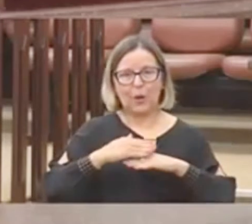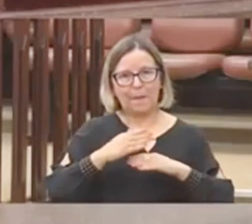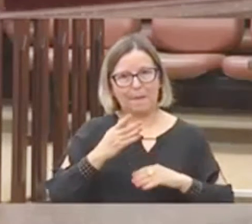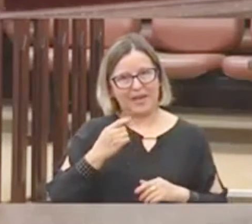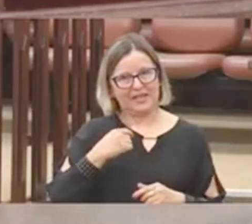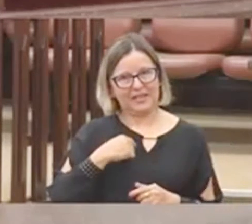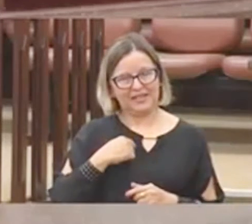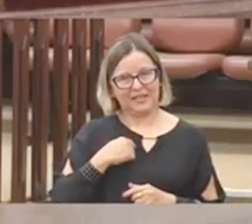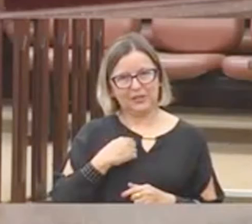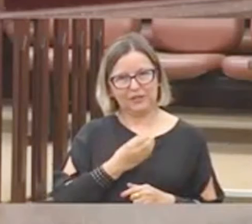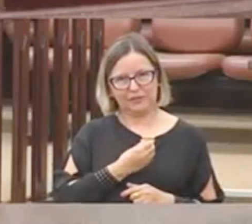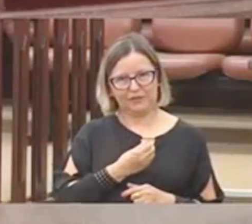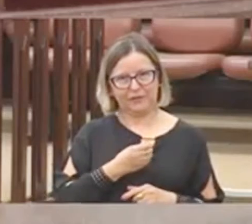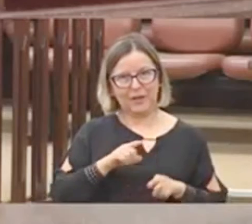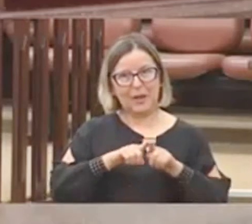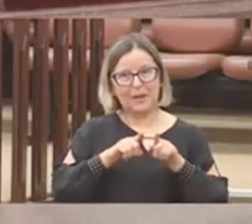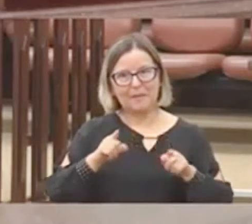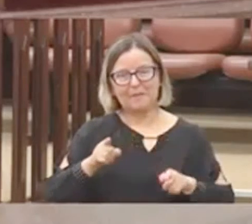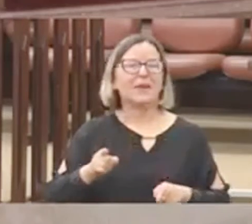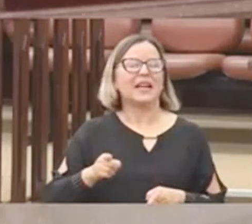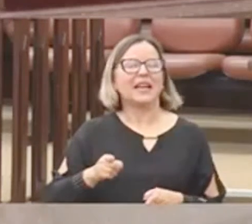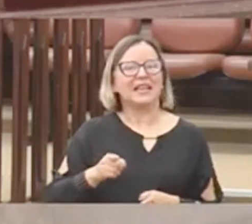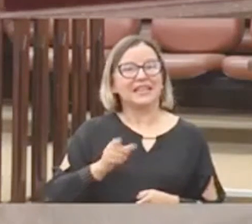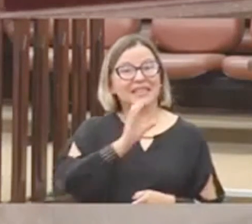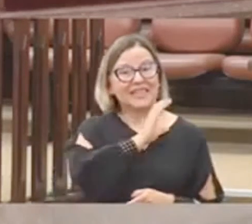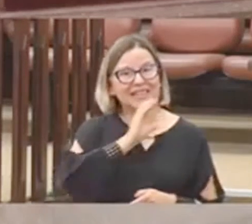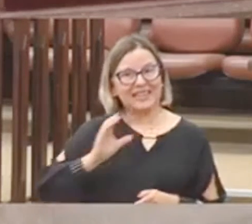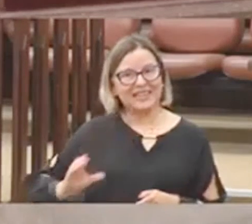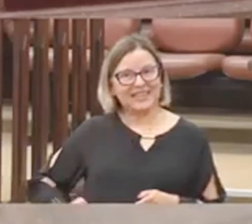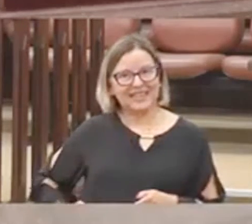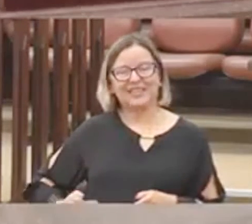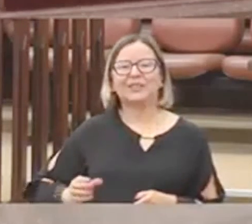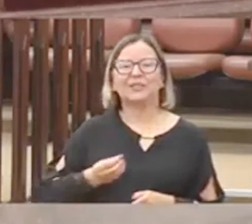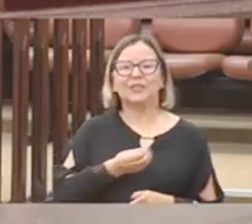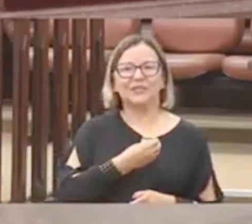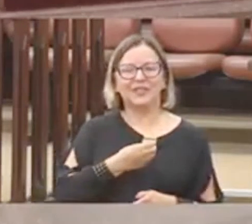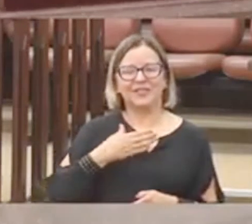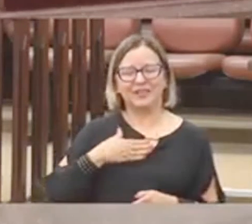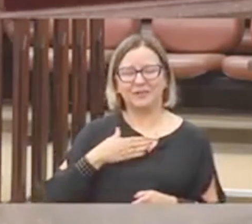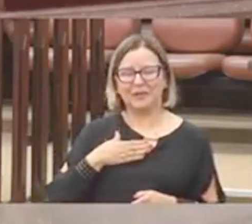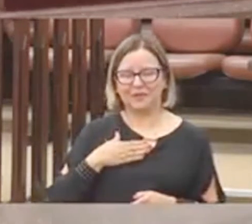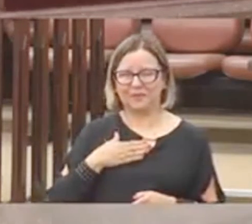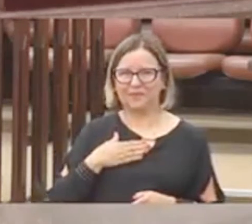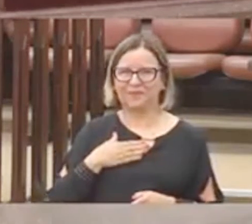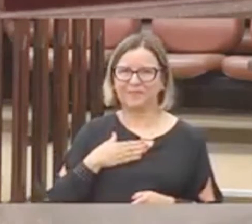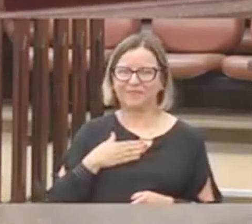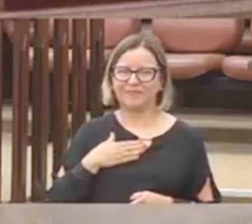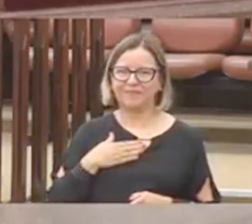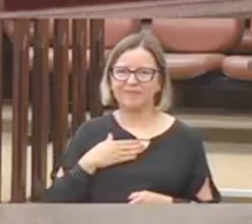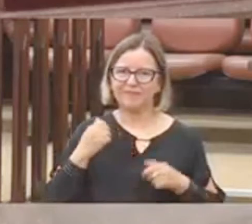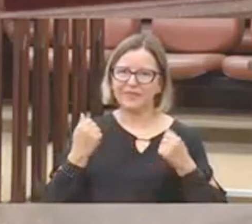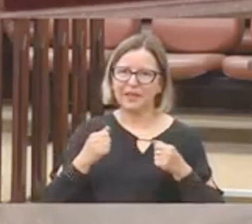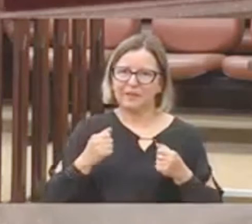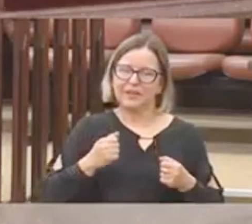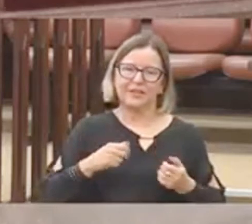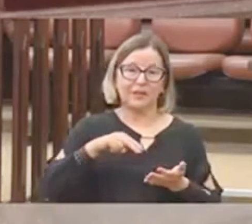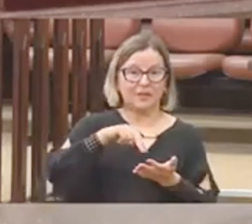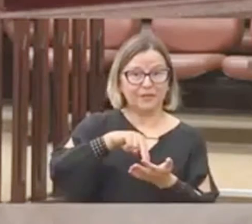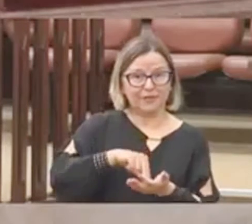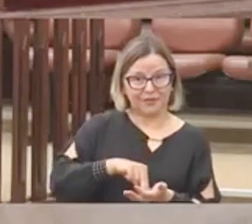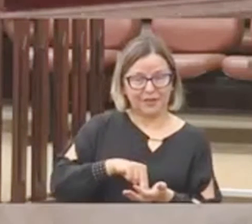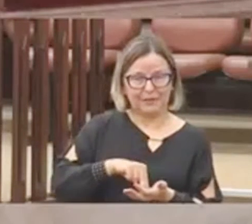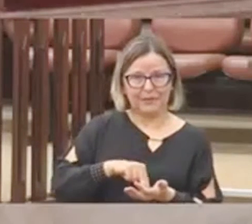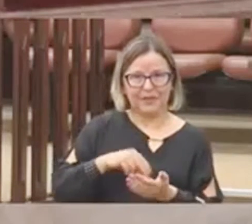Isso faz toda a diferença. Então é este olhar para o que Jesus Cristo fez por você e em você que